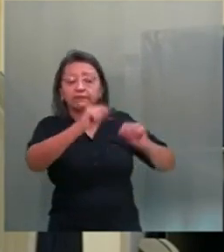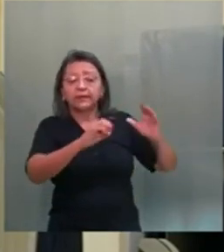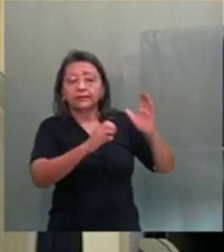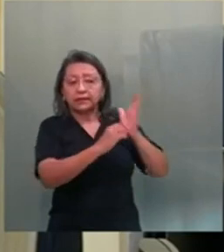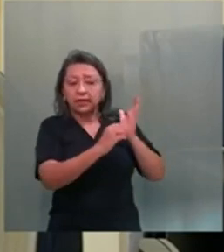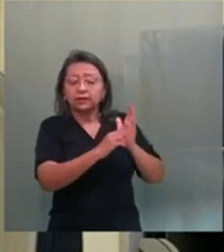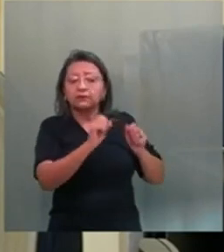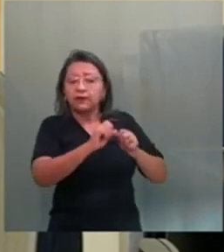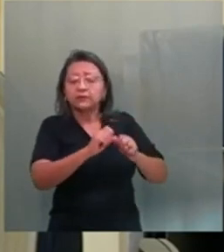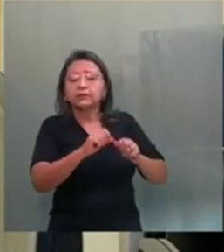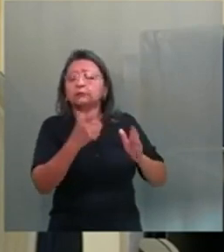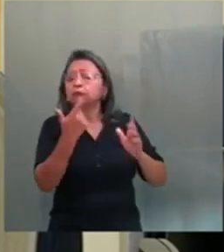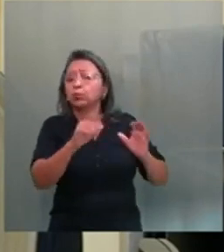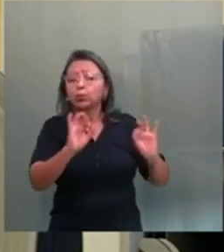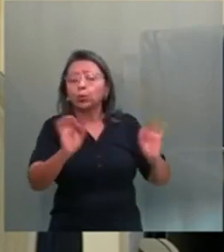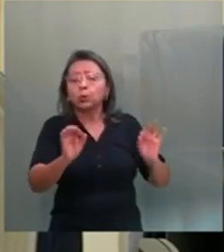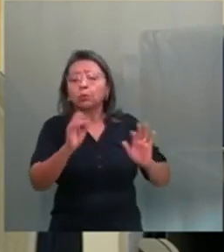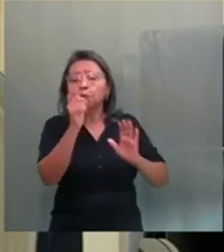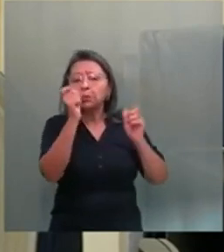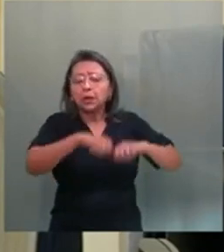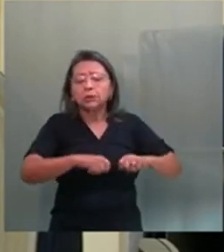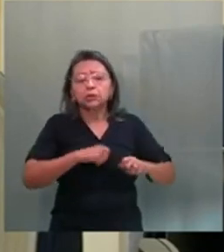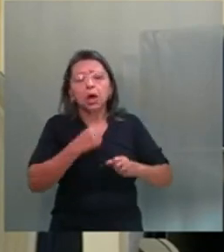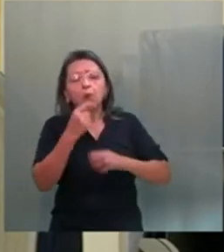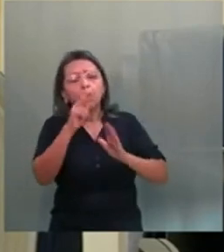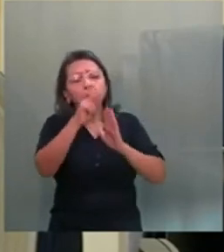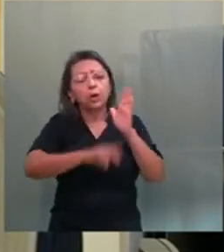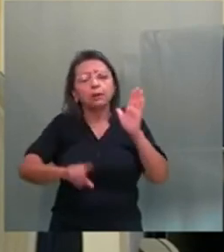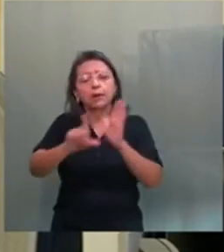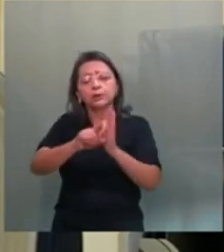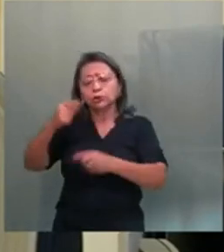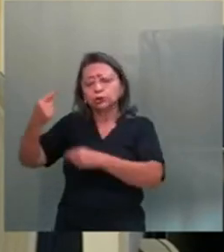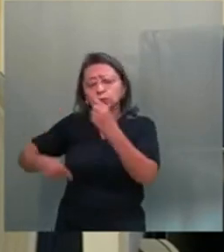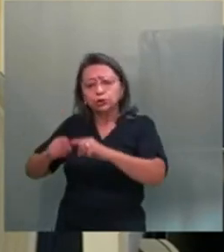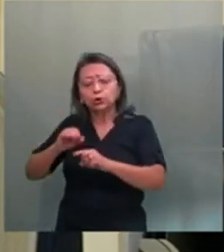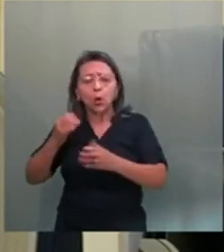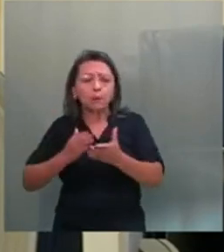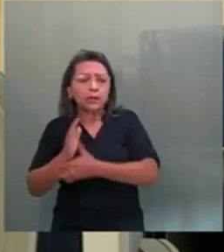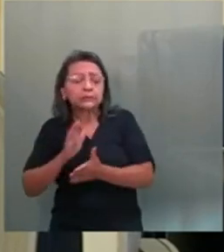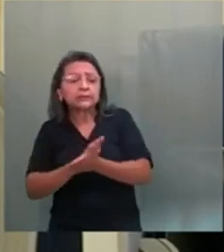algum projeto de lei ser discutido ou aprovado sem que a